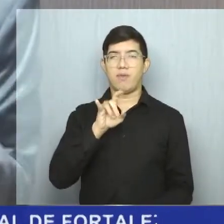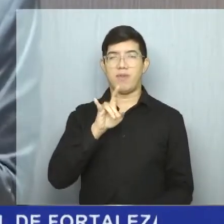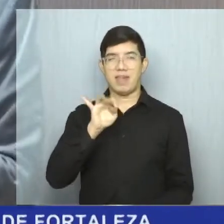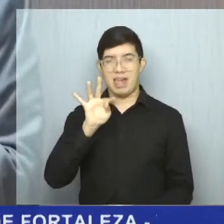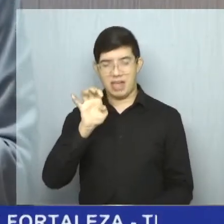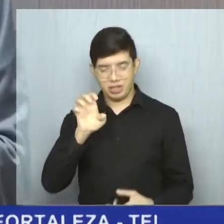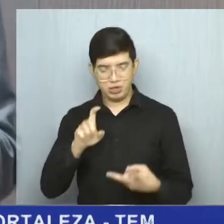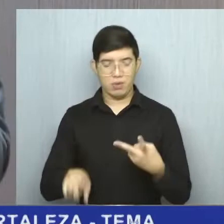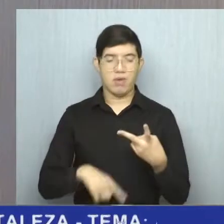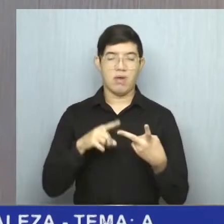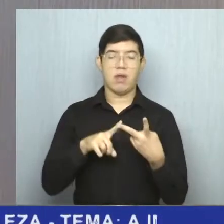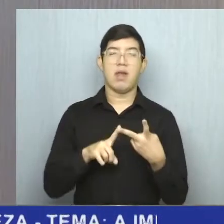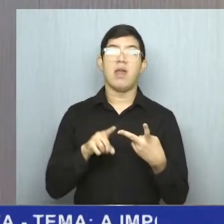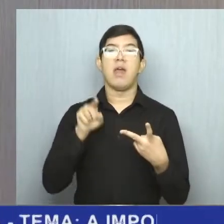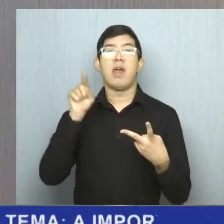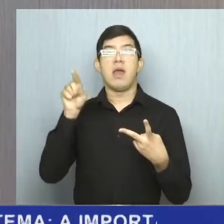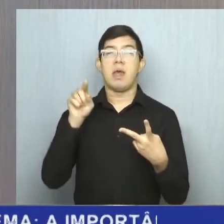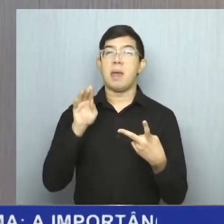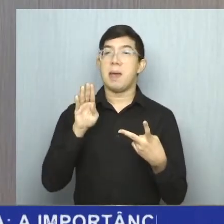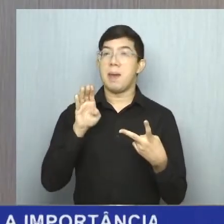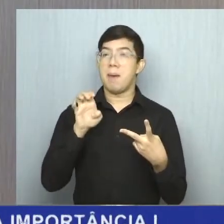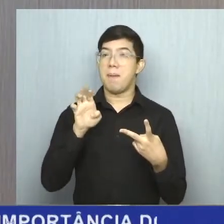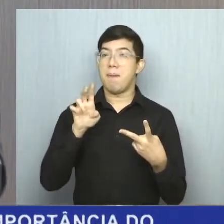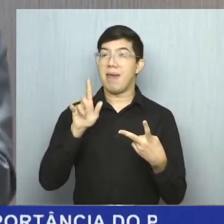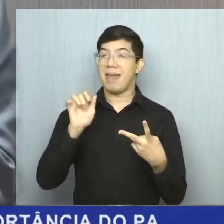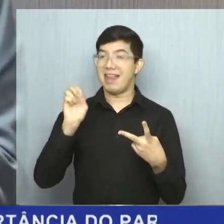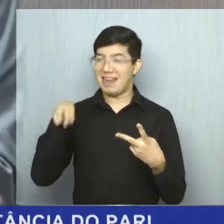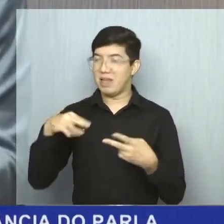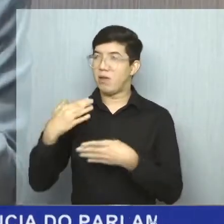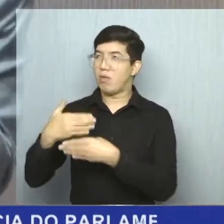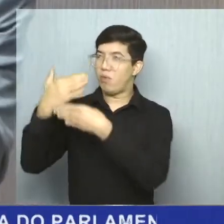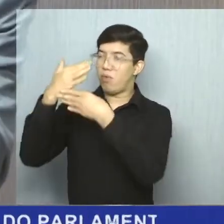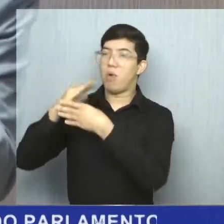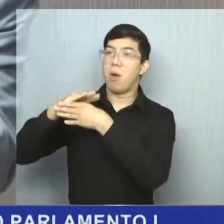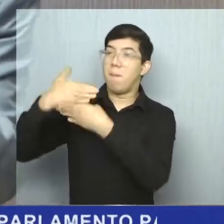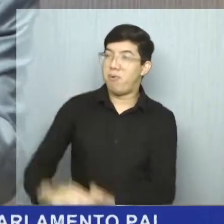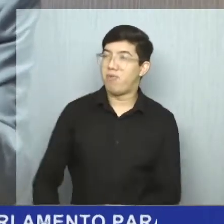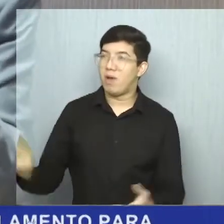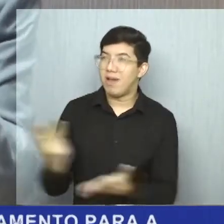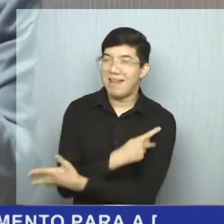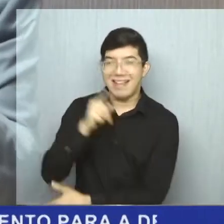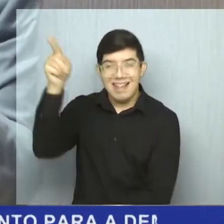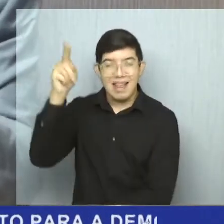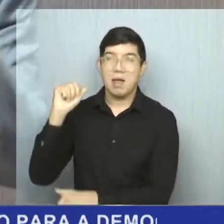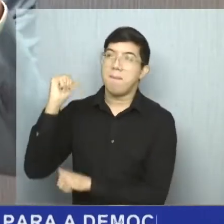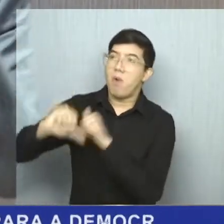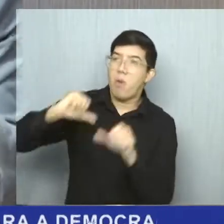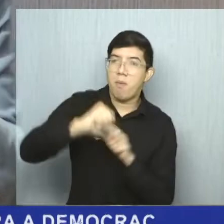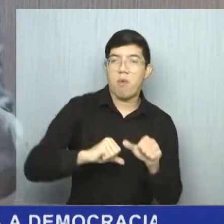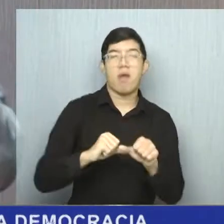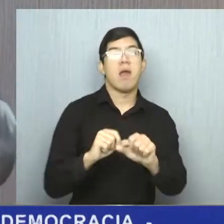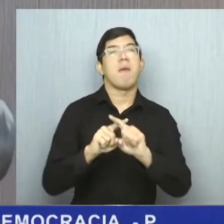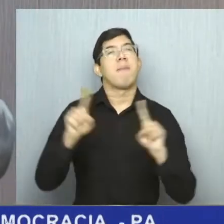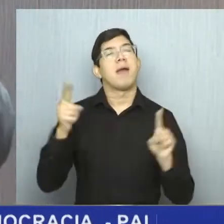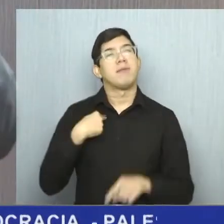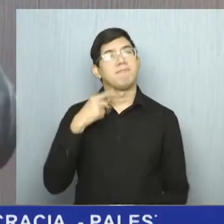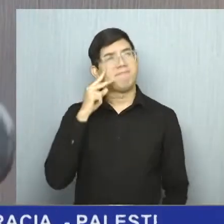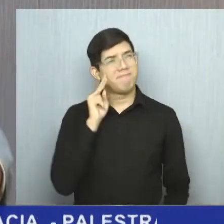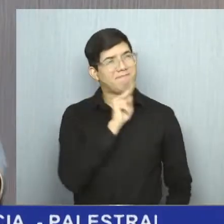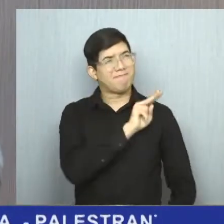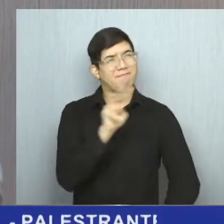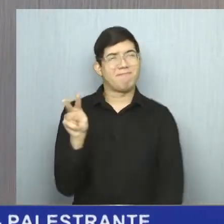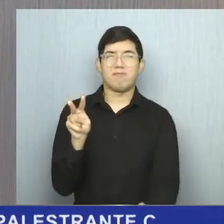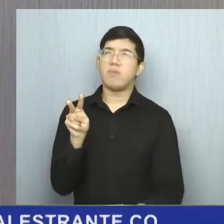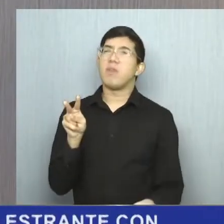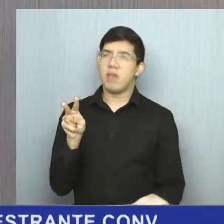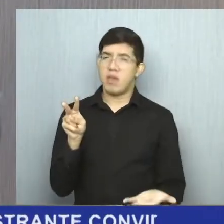de uma sociedade que busca a equidade, que busca a igualdade, que busca superar a miséria profunda, esse